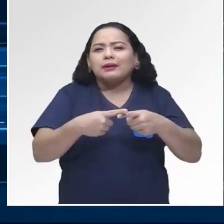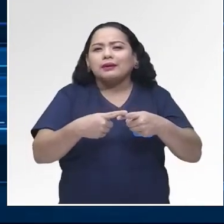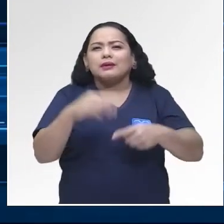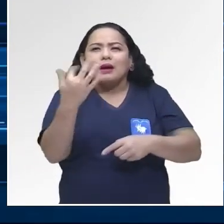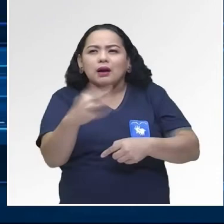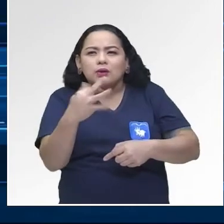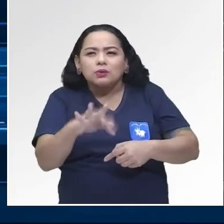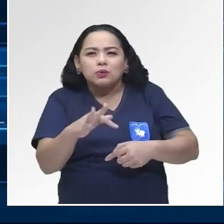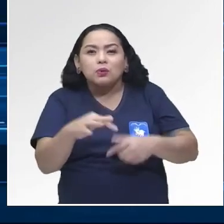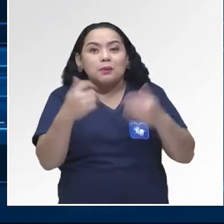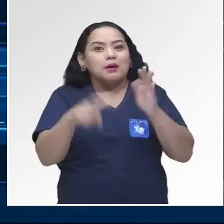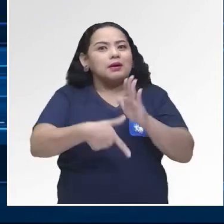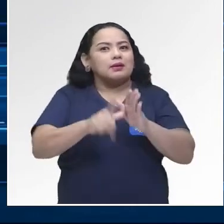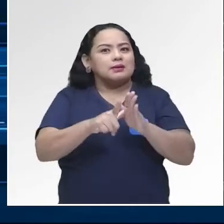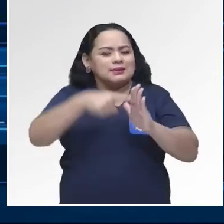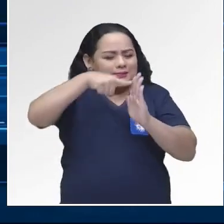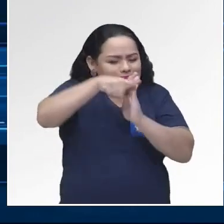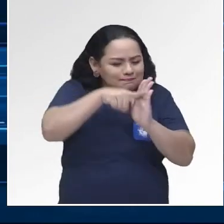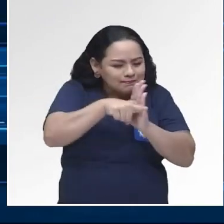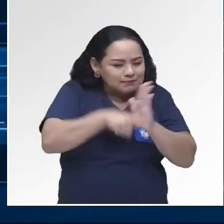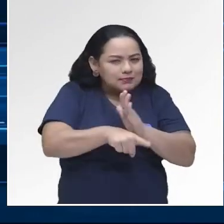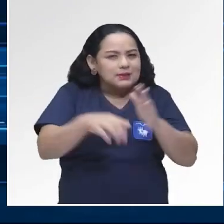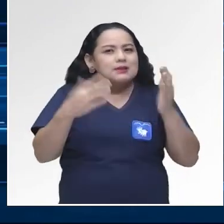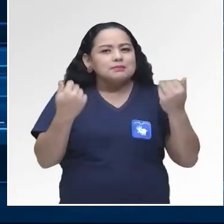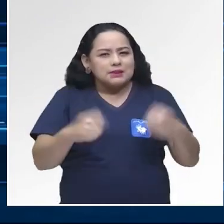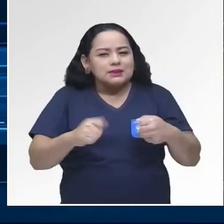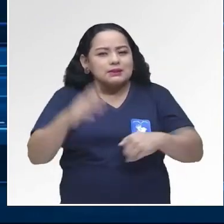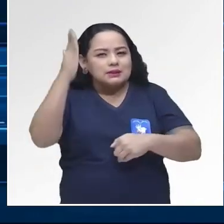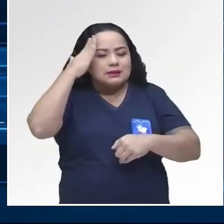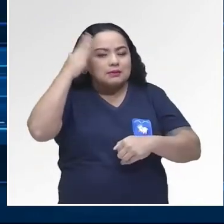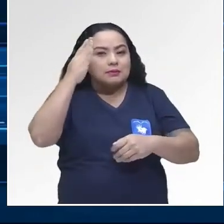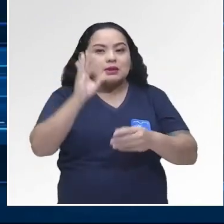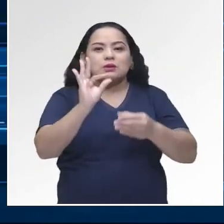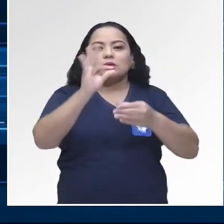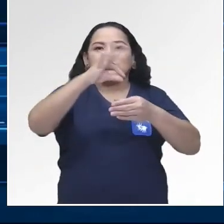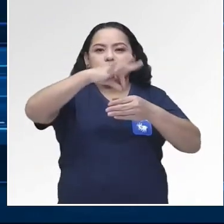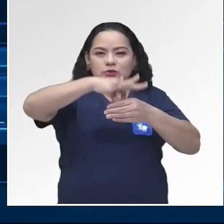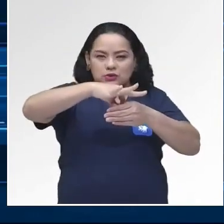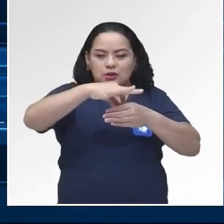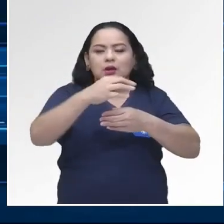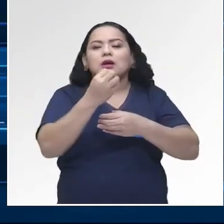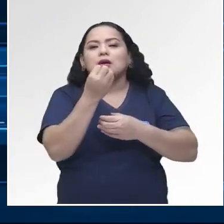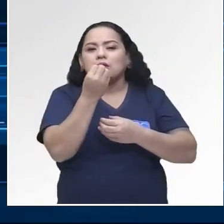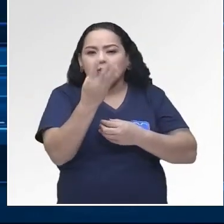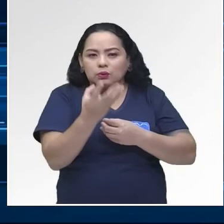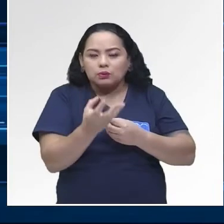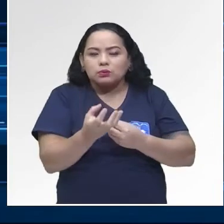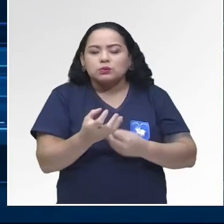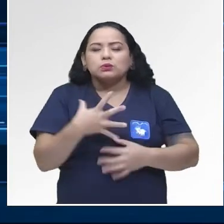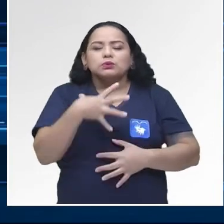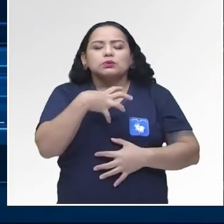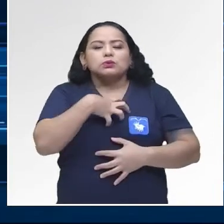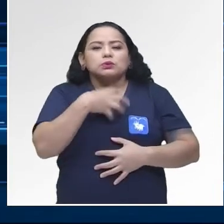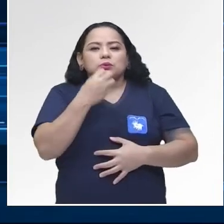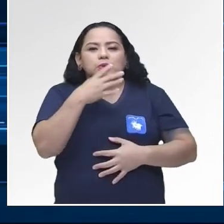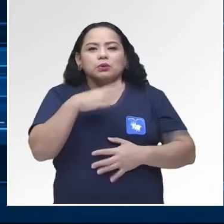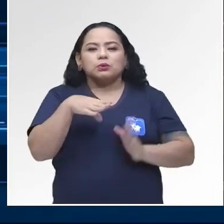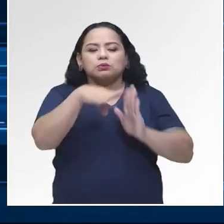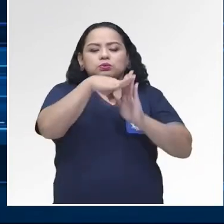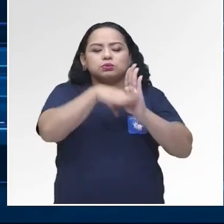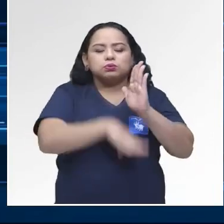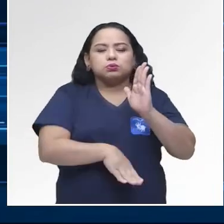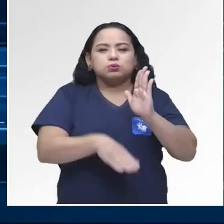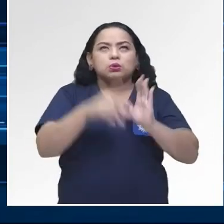Então tem que investigar. O chá, aparentemente, o efeito do chá fez diminuir a minha